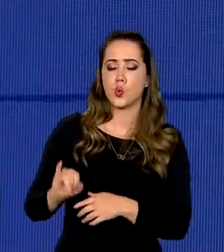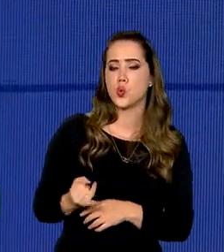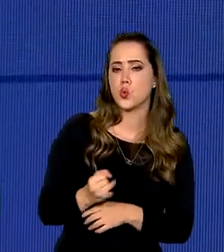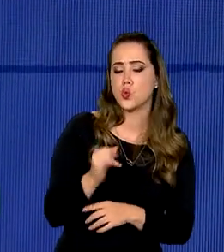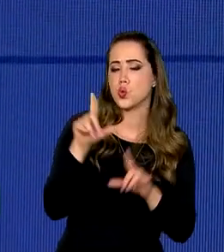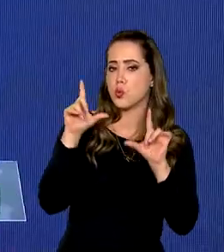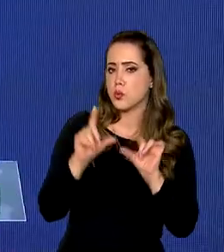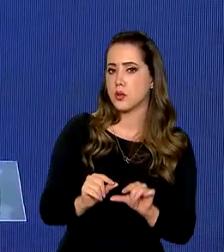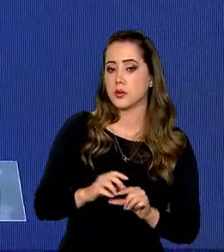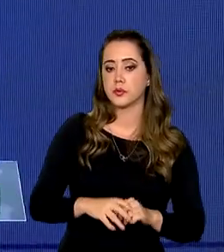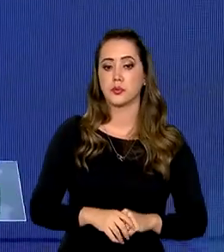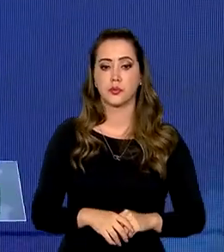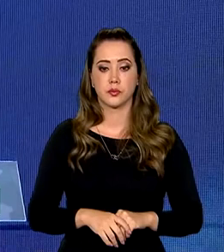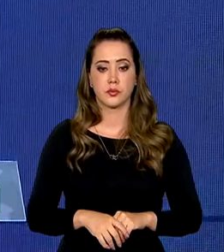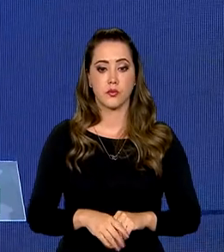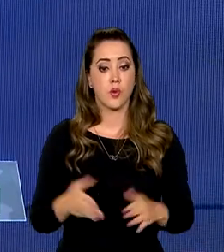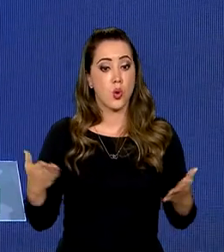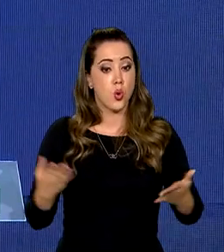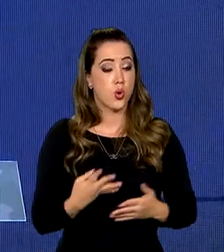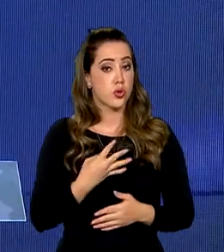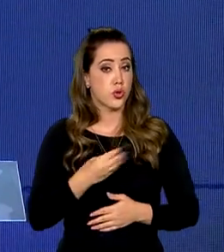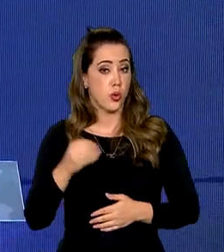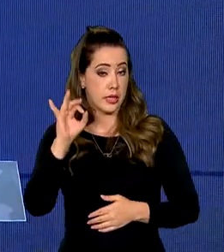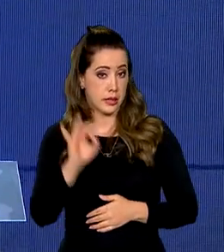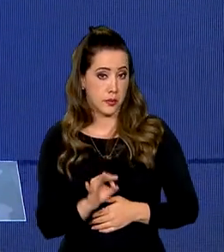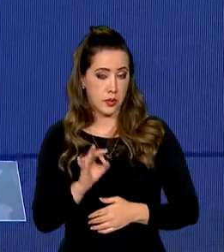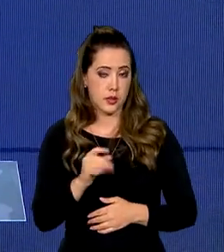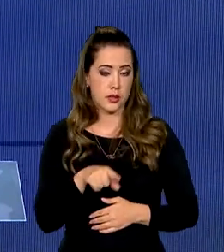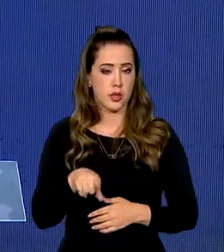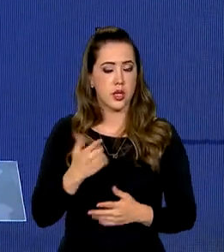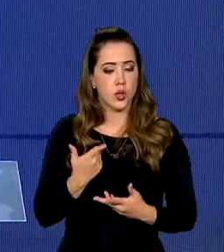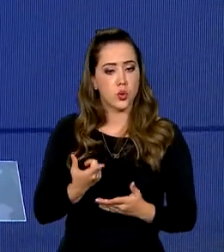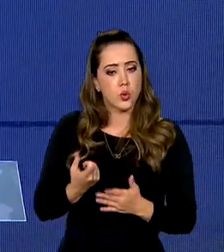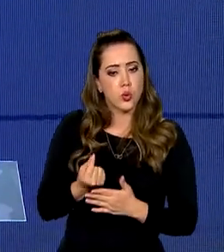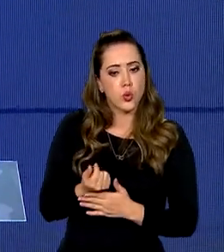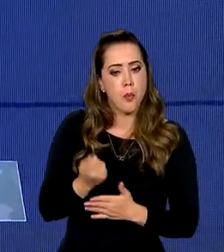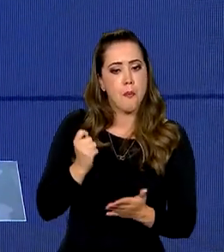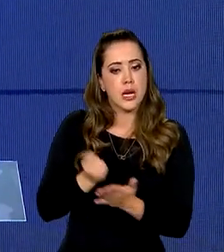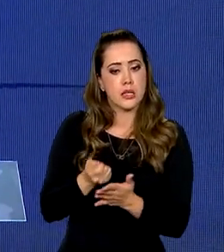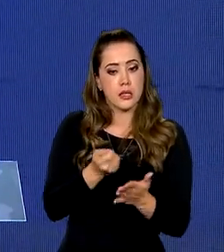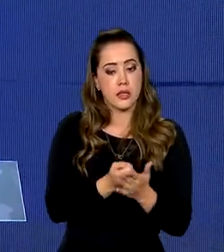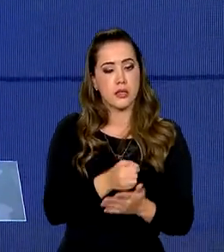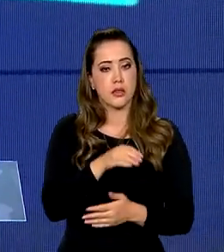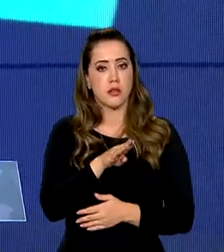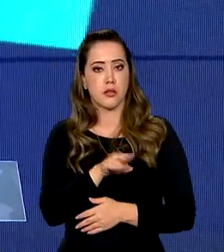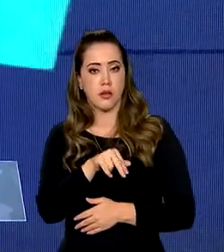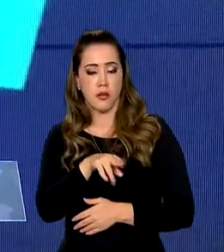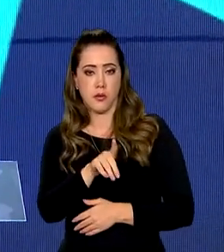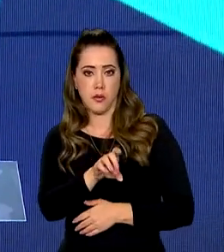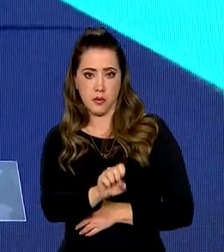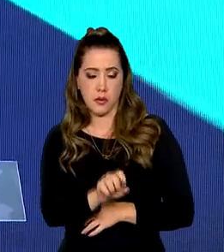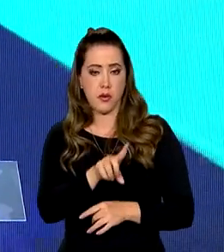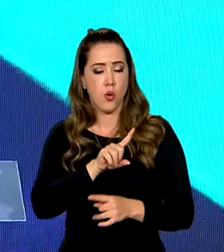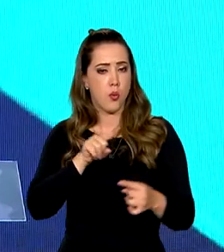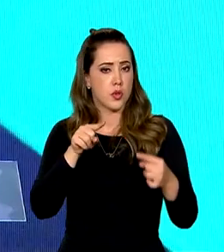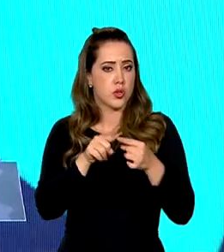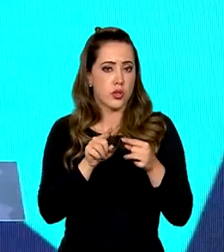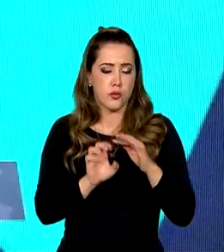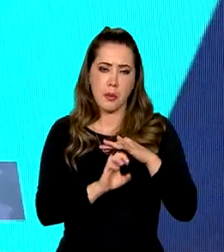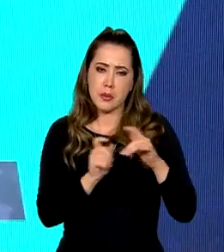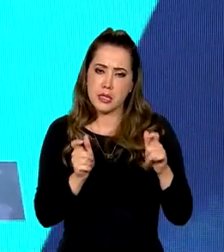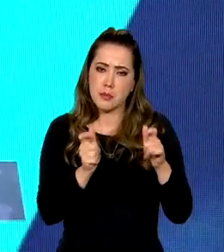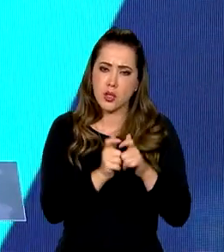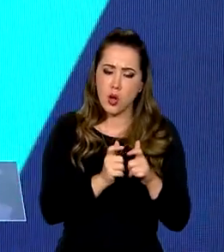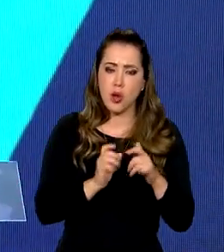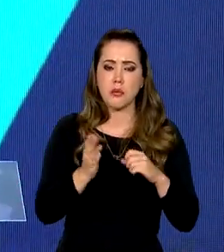juros reduzidos. Hoje, 40% do desembolso do BNDES está voltado para o pequeno empresário,